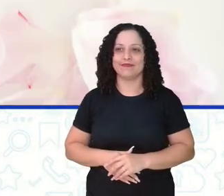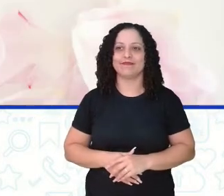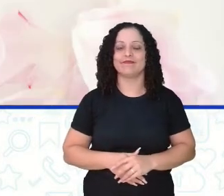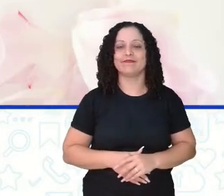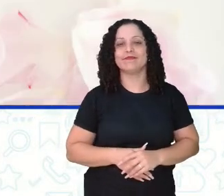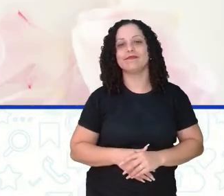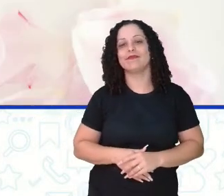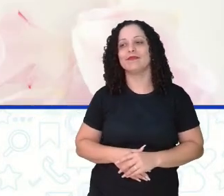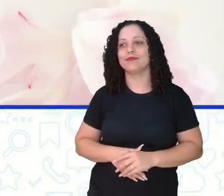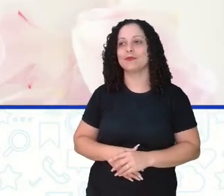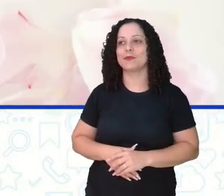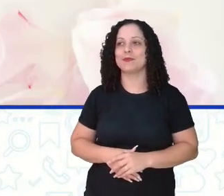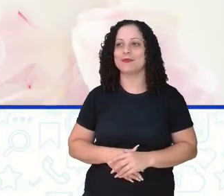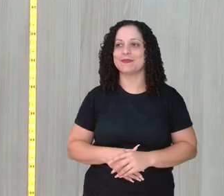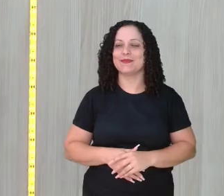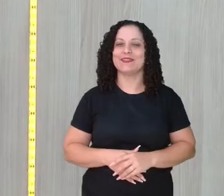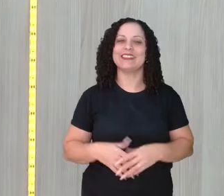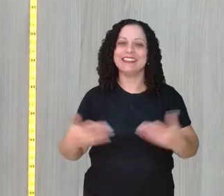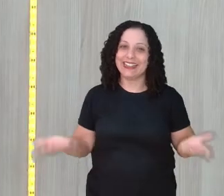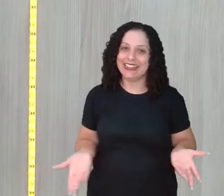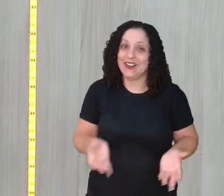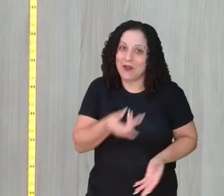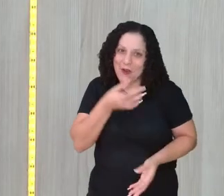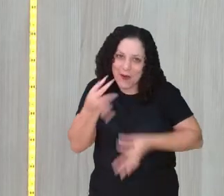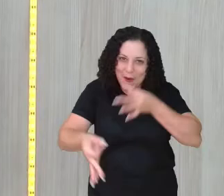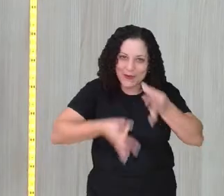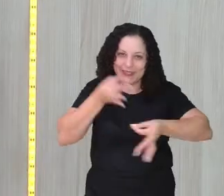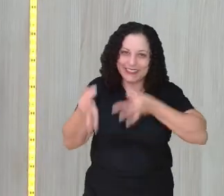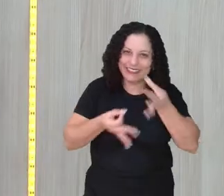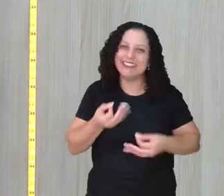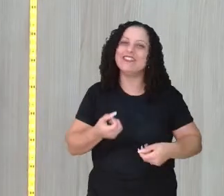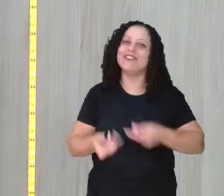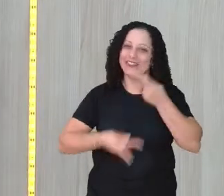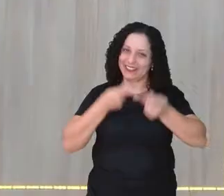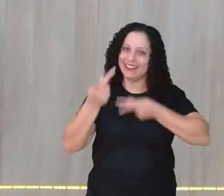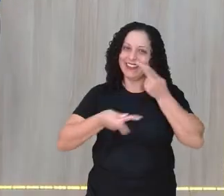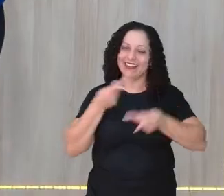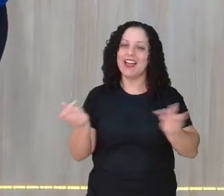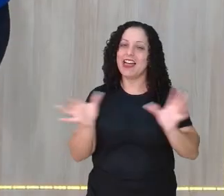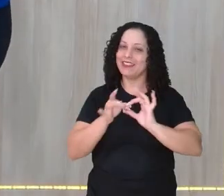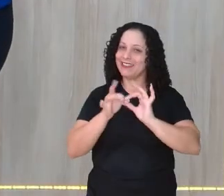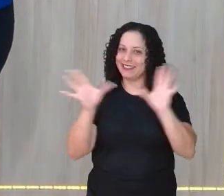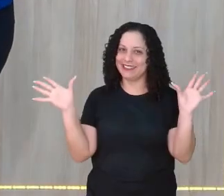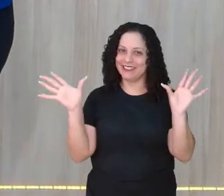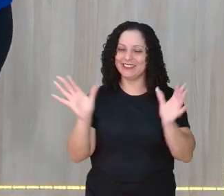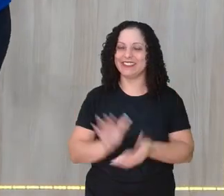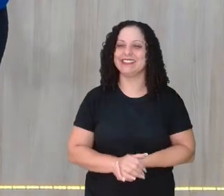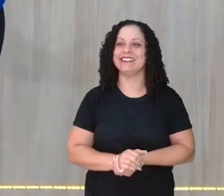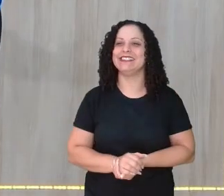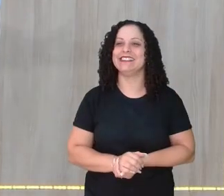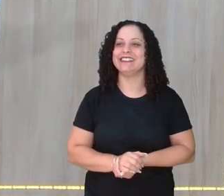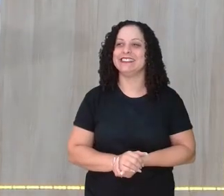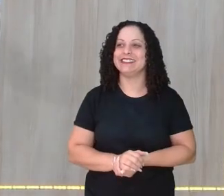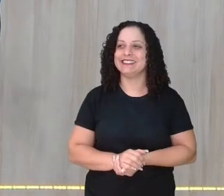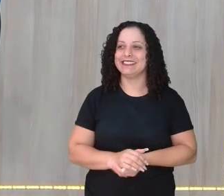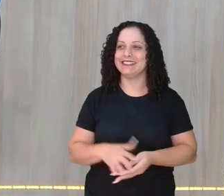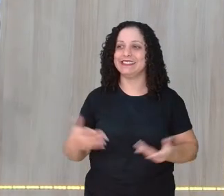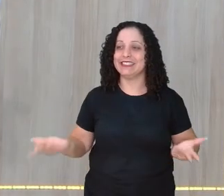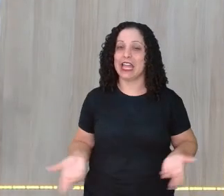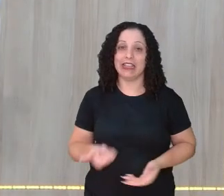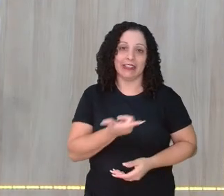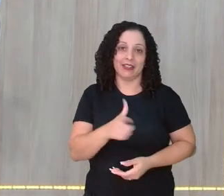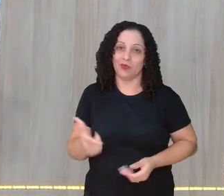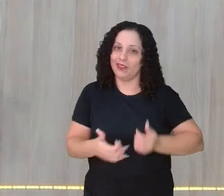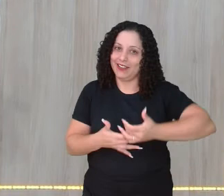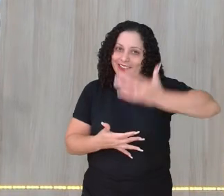E temos... Não, pode fazer, professora. Pode falar, Camille, pode, fique à vontade. Continue. Já que a gente não tem os alunos